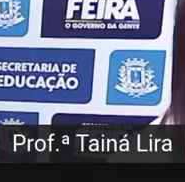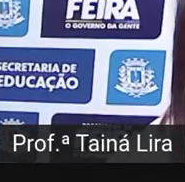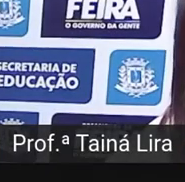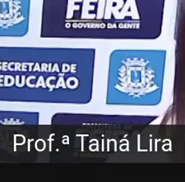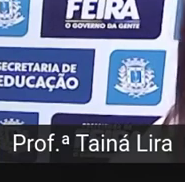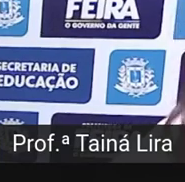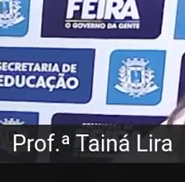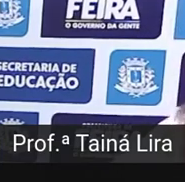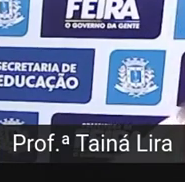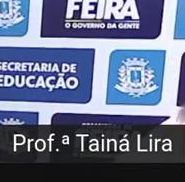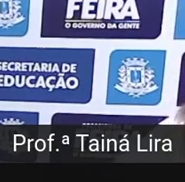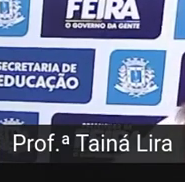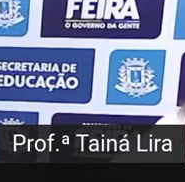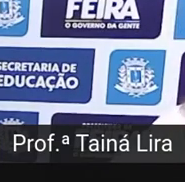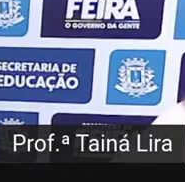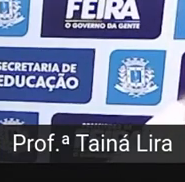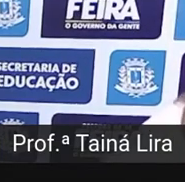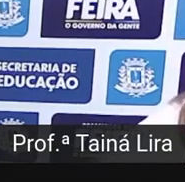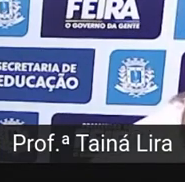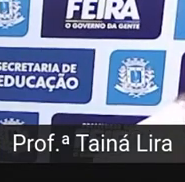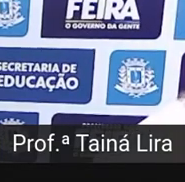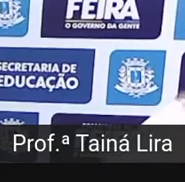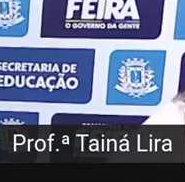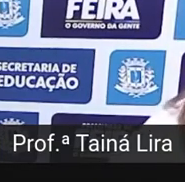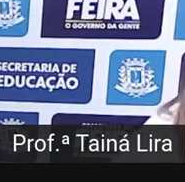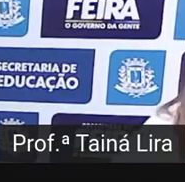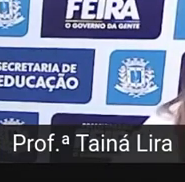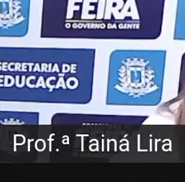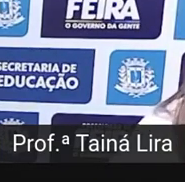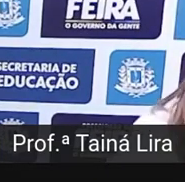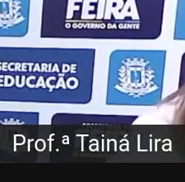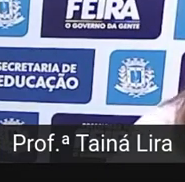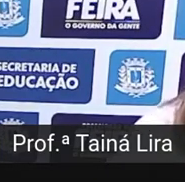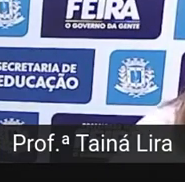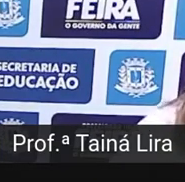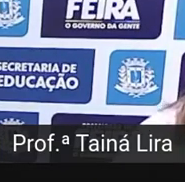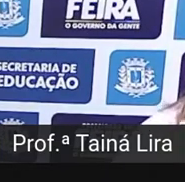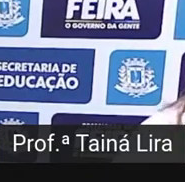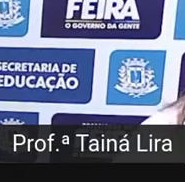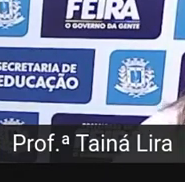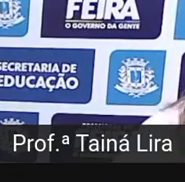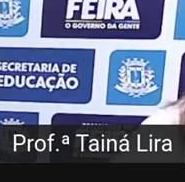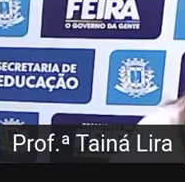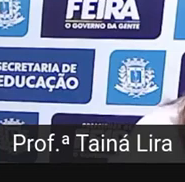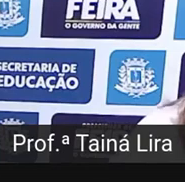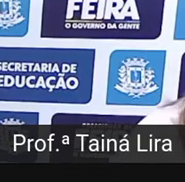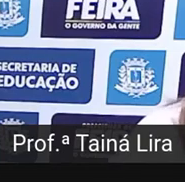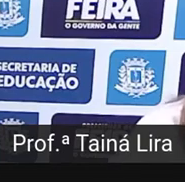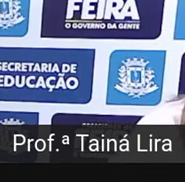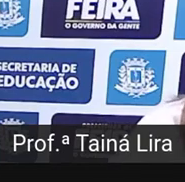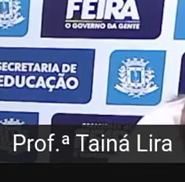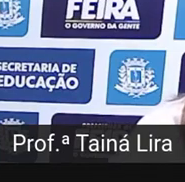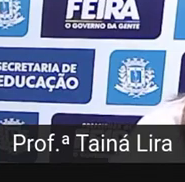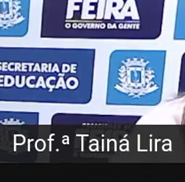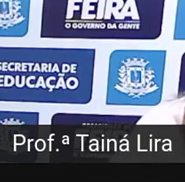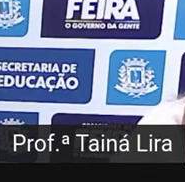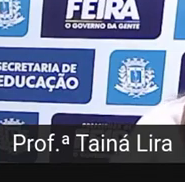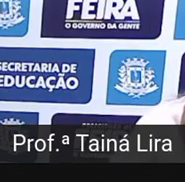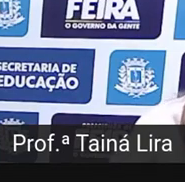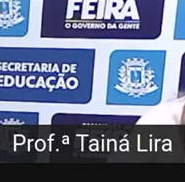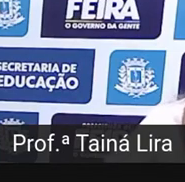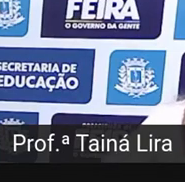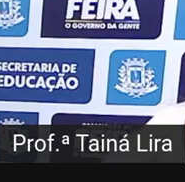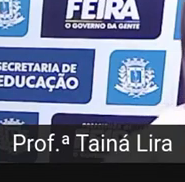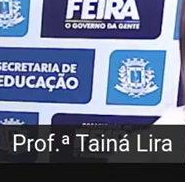o Olá segundo ano como está meus amores vamos lá quem aí Tá preparado para mais um momento de muita